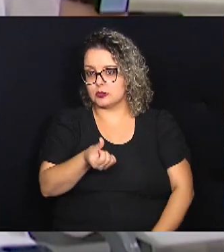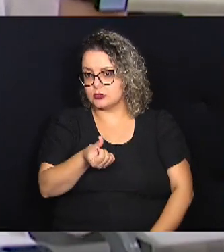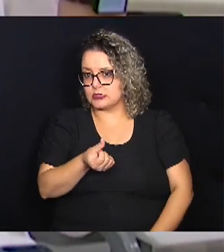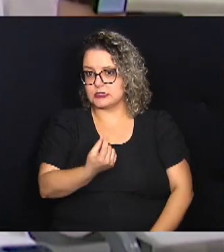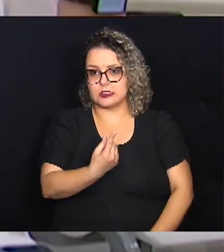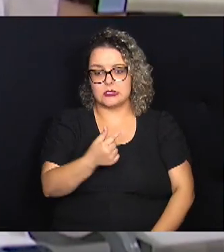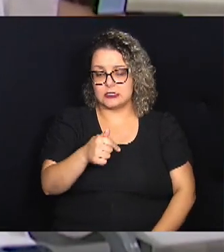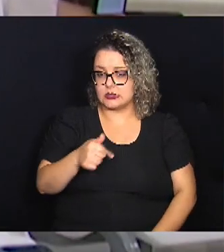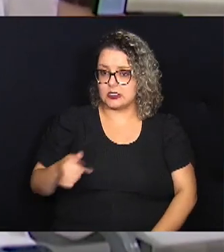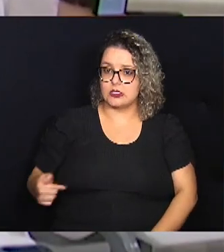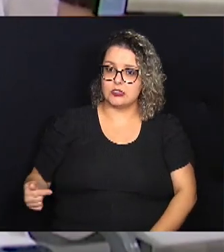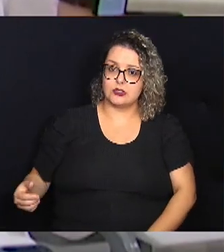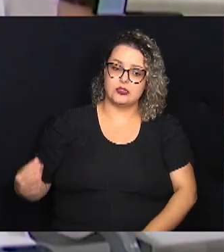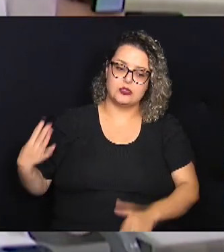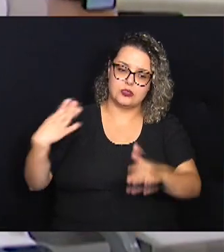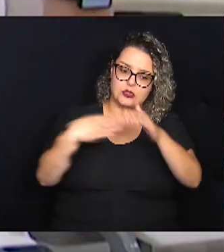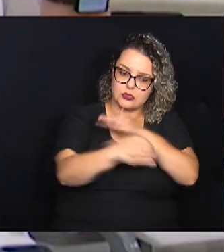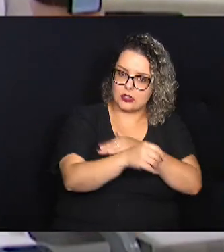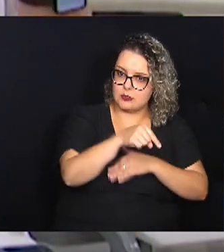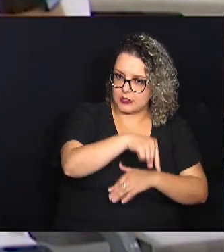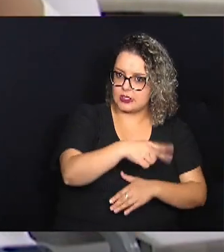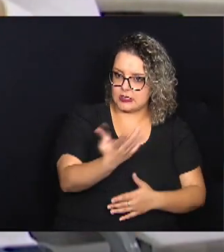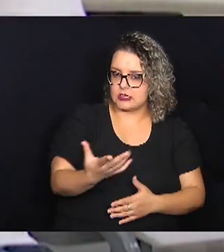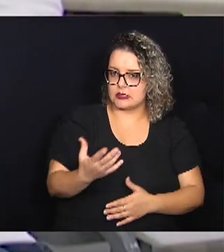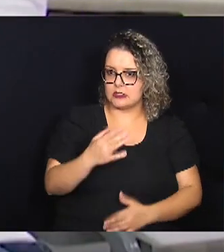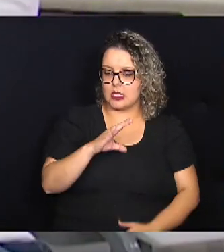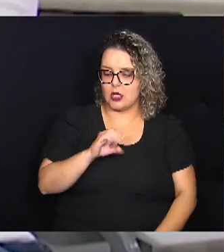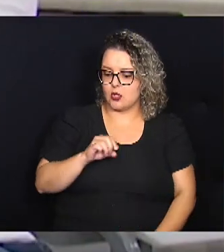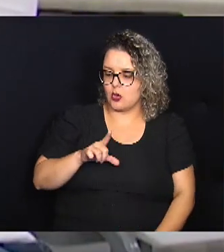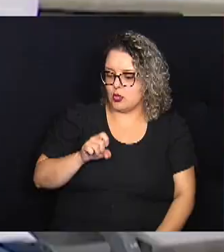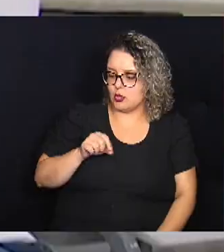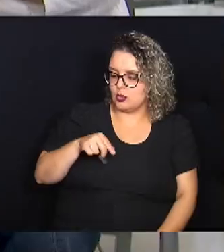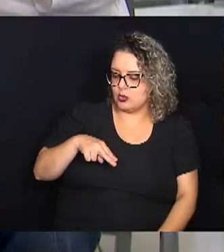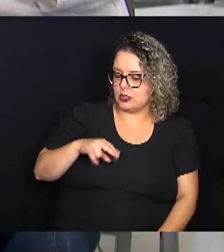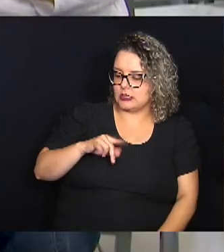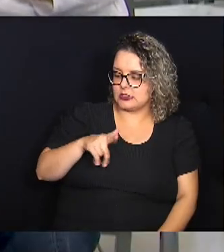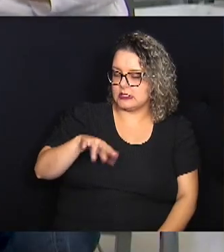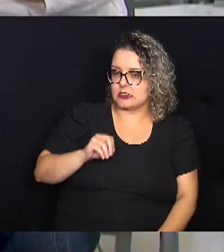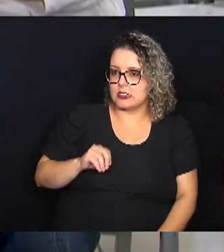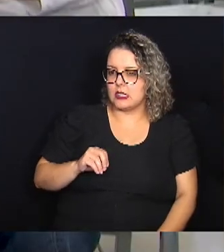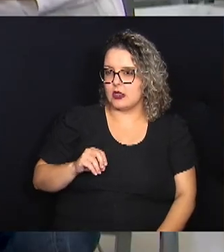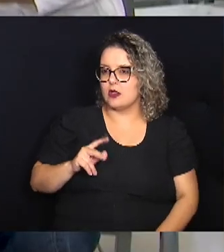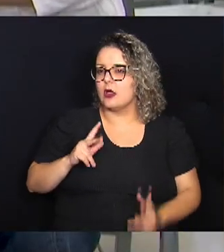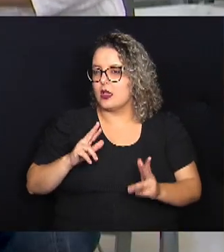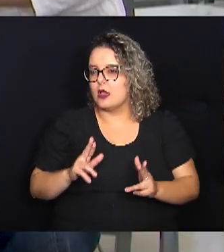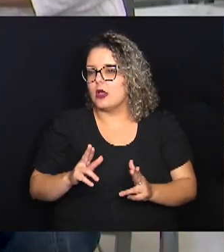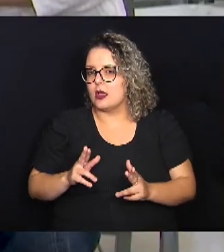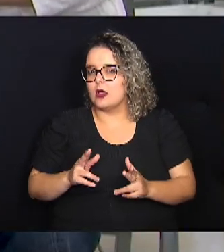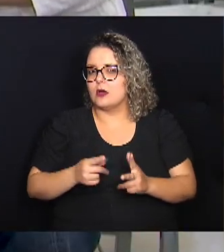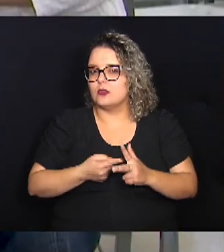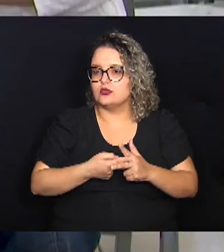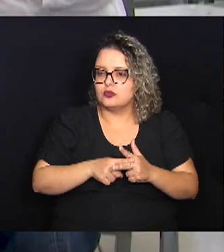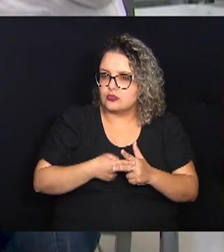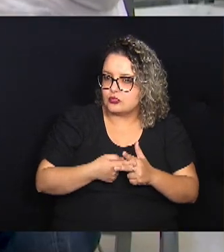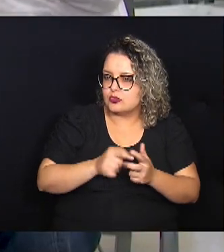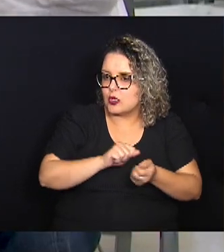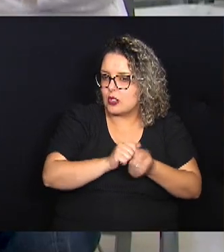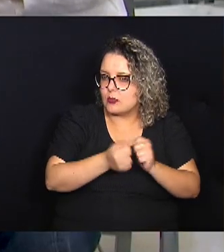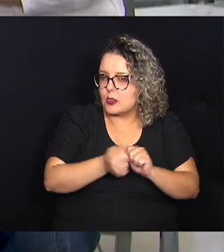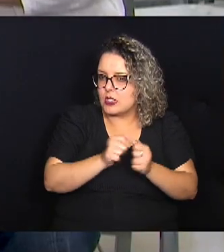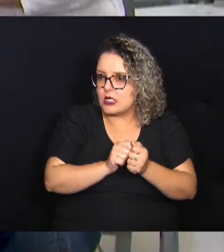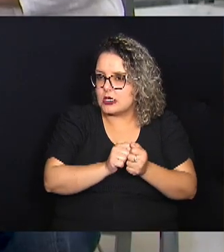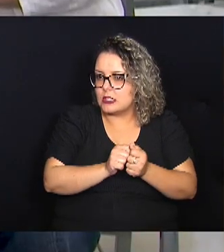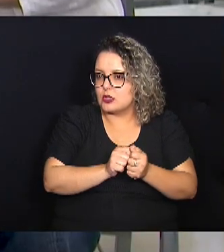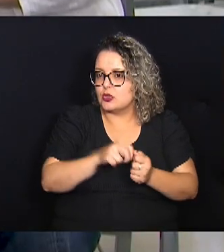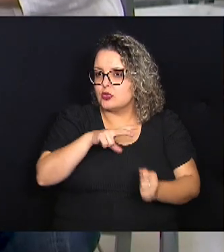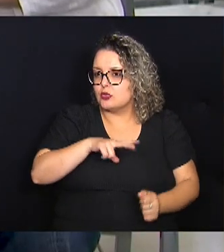para cá no período da colonização, e é como se tivesse havido uma manutenção de certos traços daquele